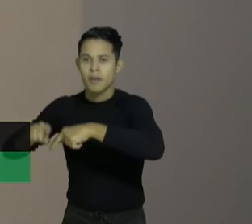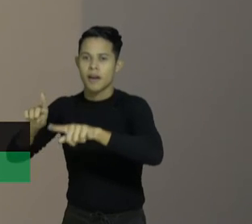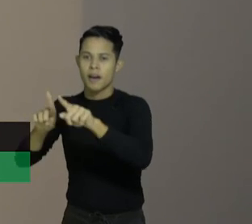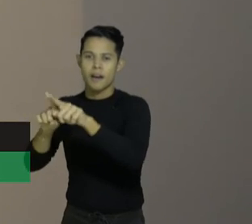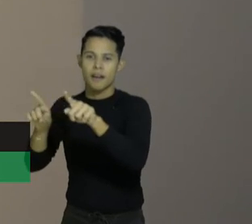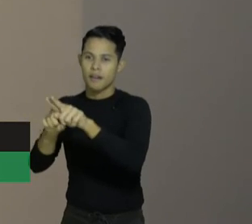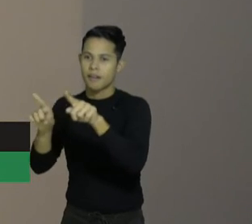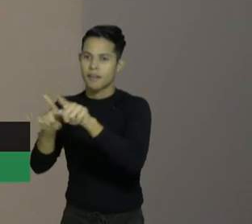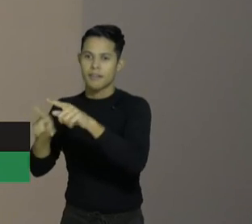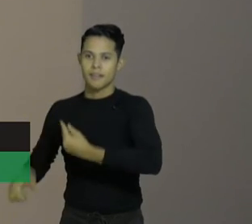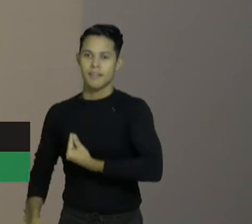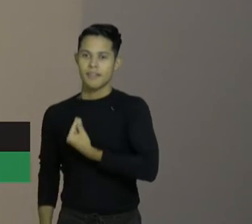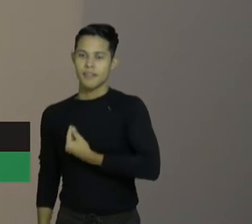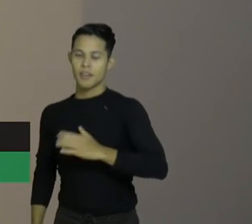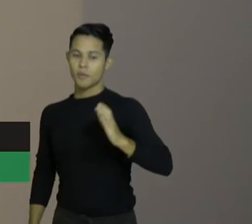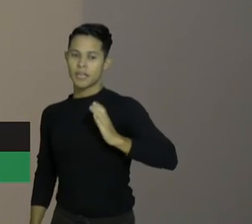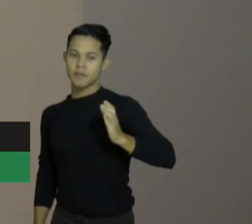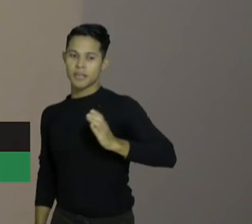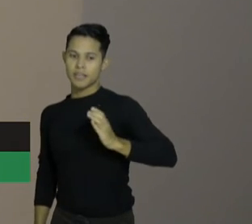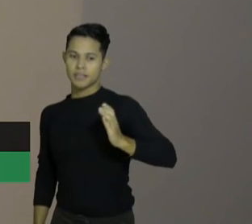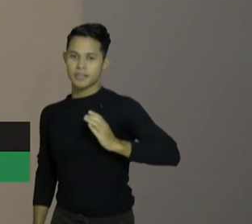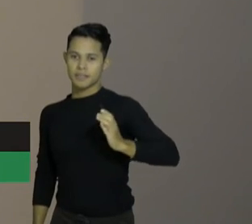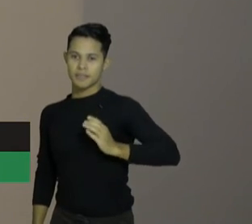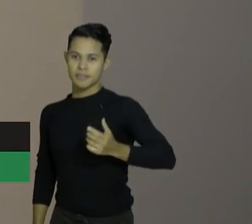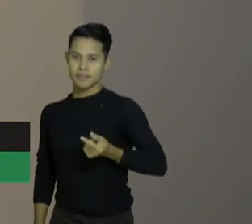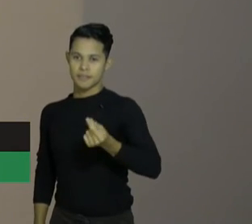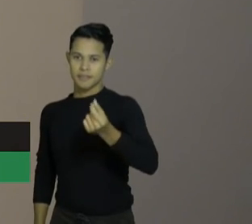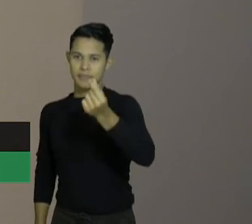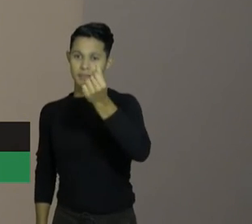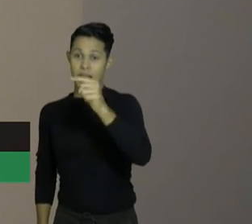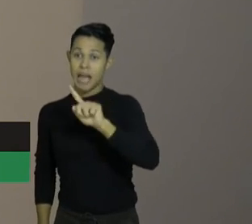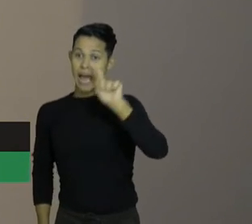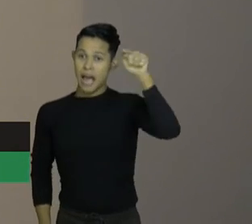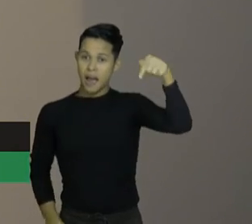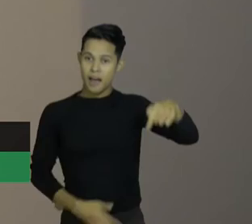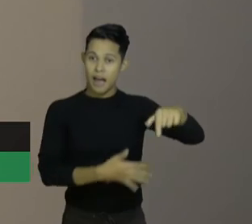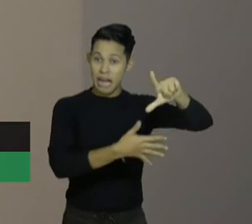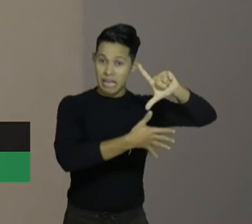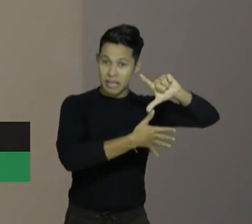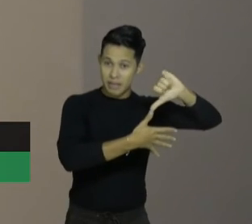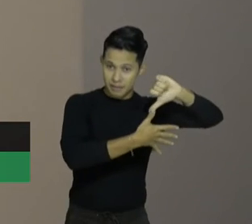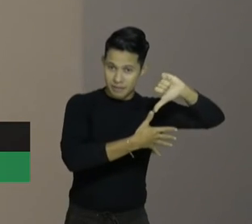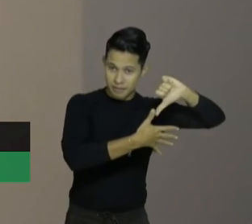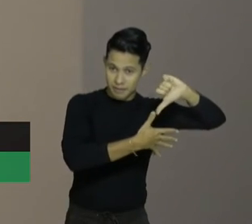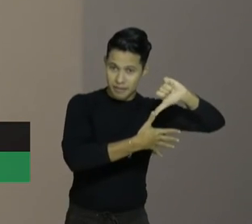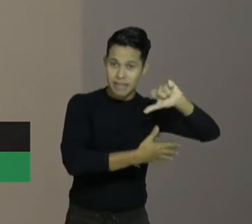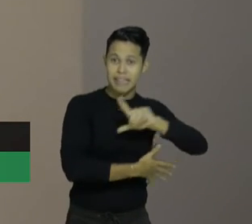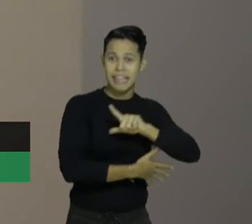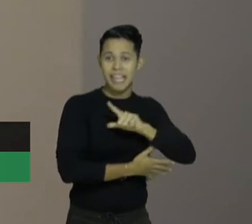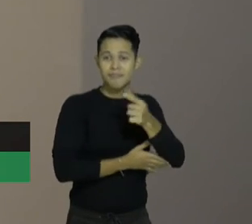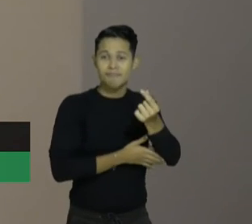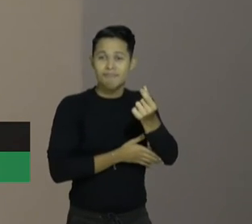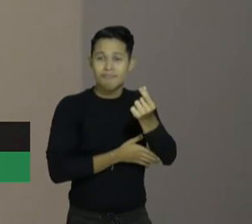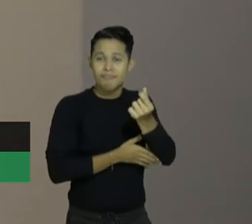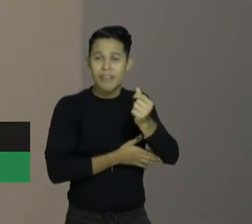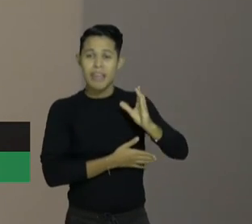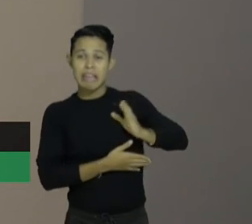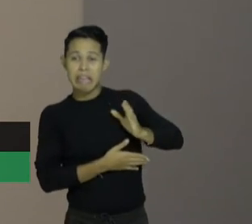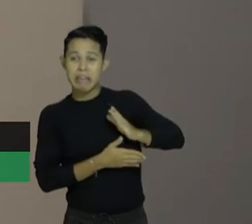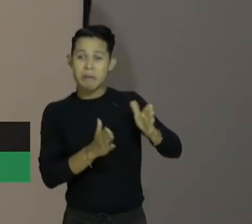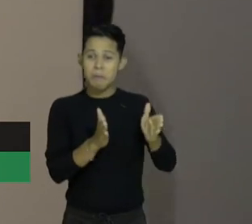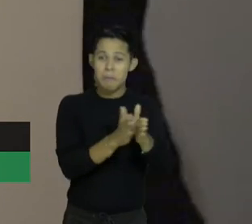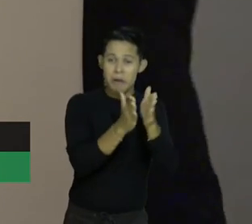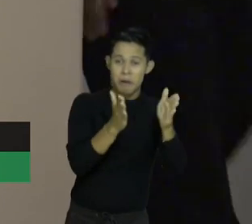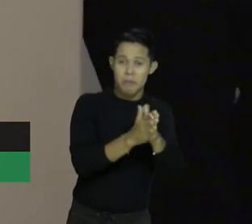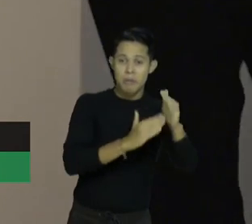nosso Mercosul ainda enfrenta desafios persistentes incluindo a desigualdade a instabilidade política e